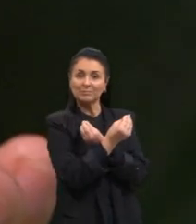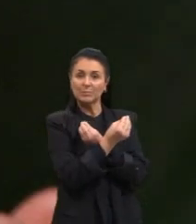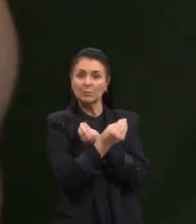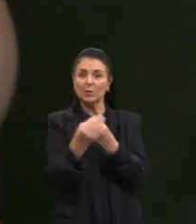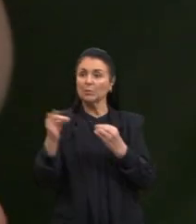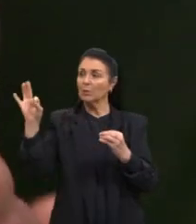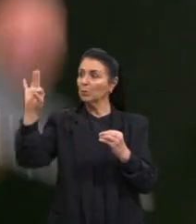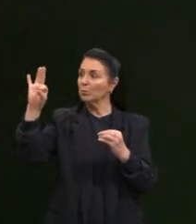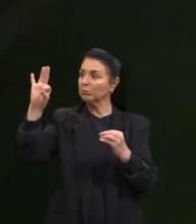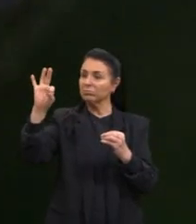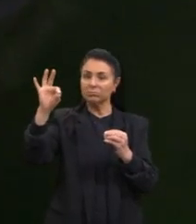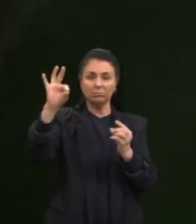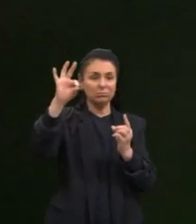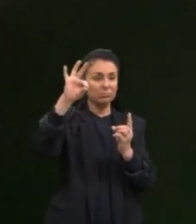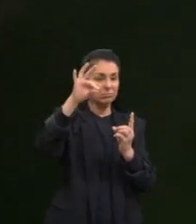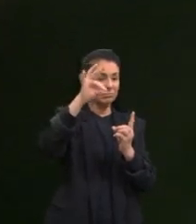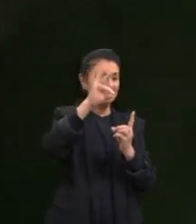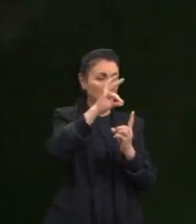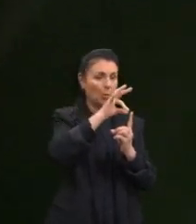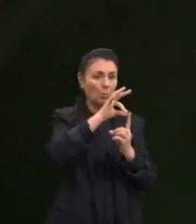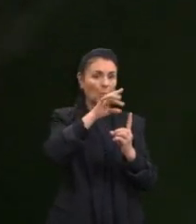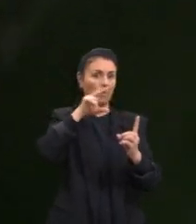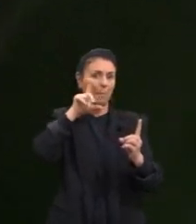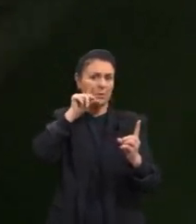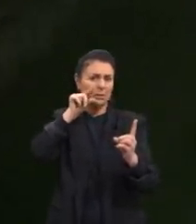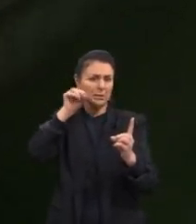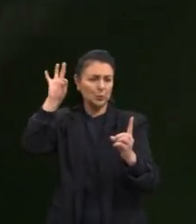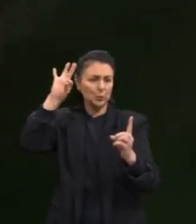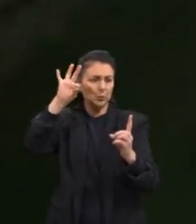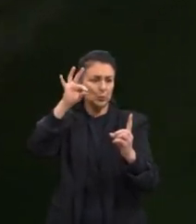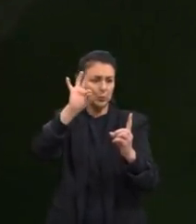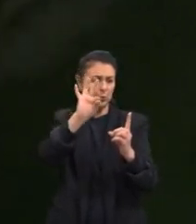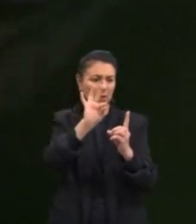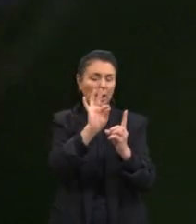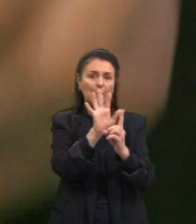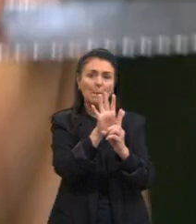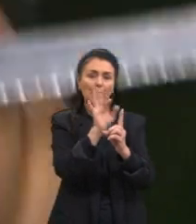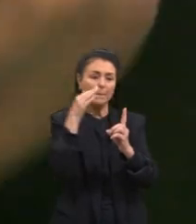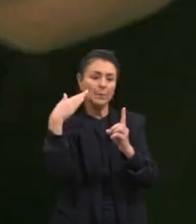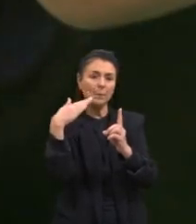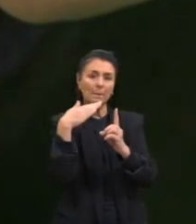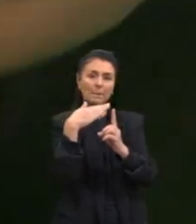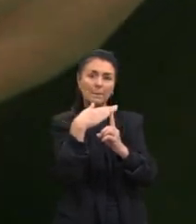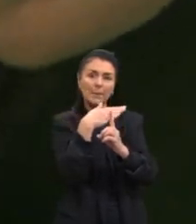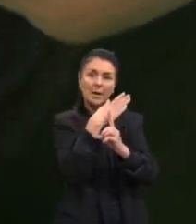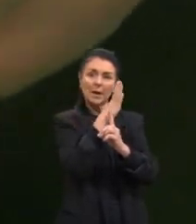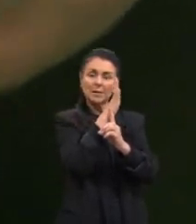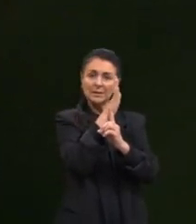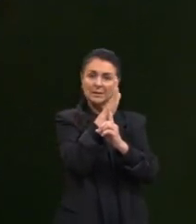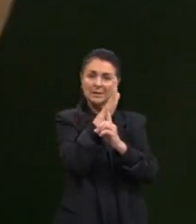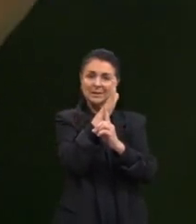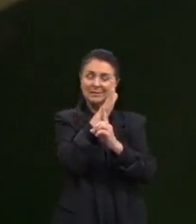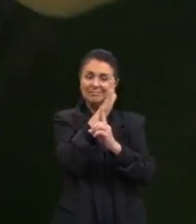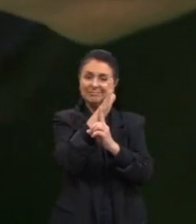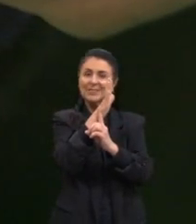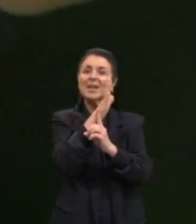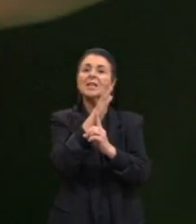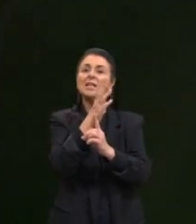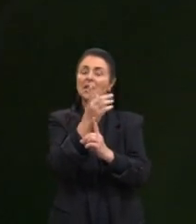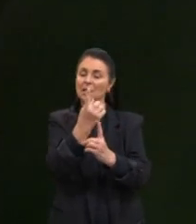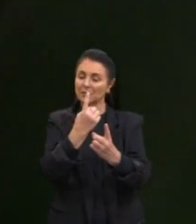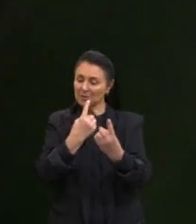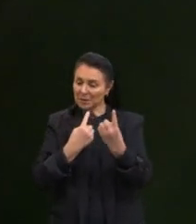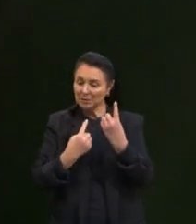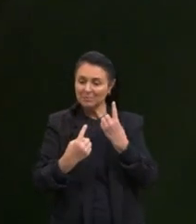inseto aqui um pássaro vai se roçar aqui né no nesse espólio vai levar os